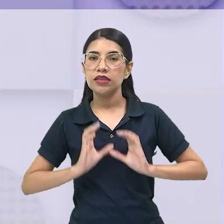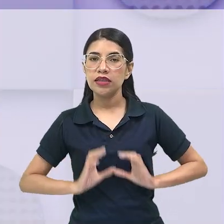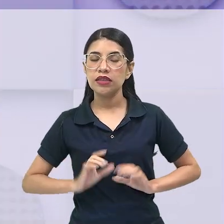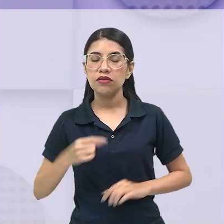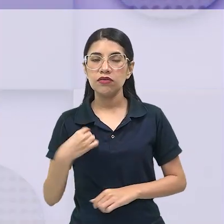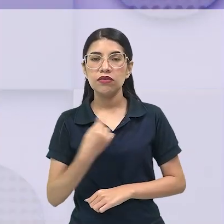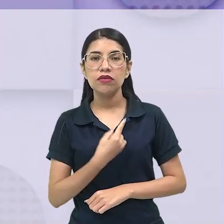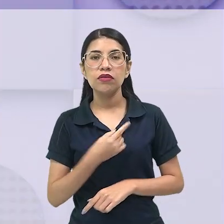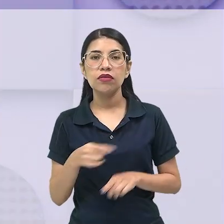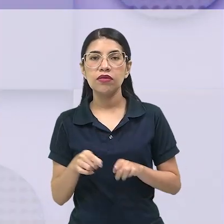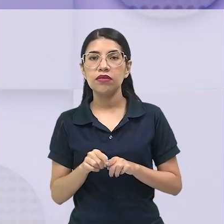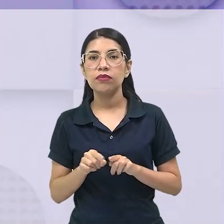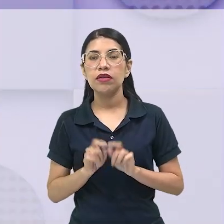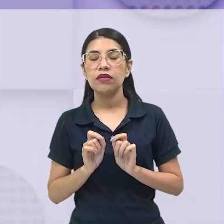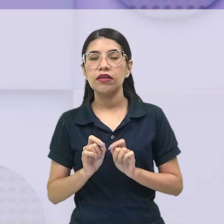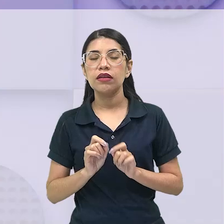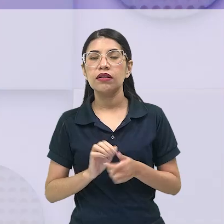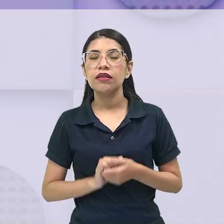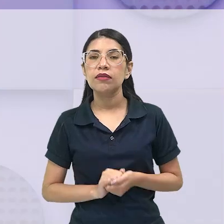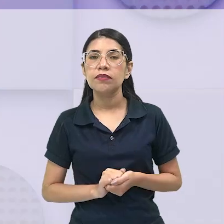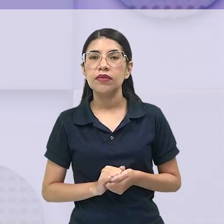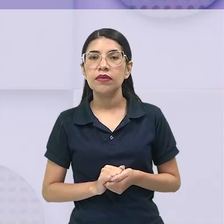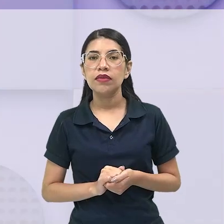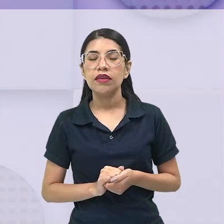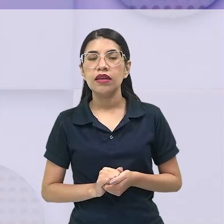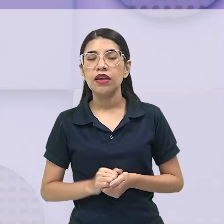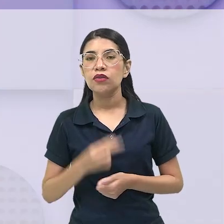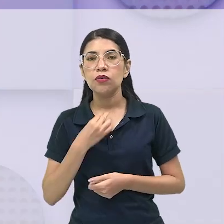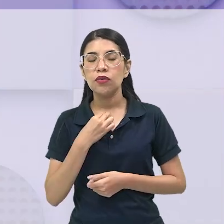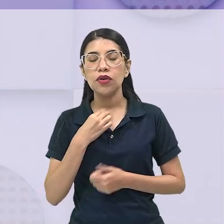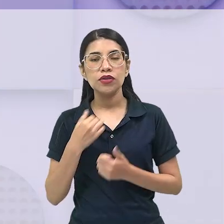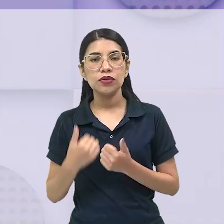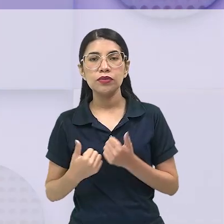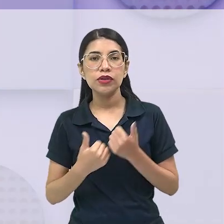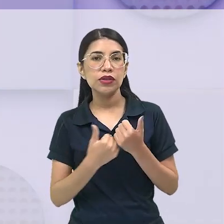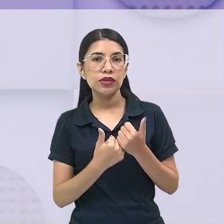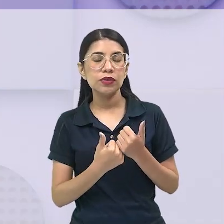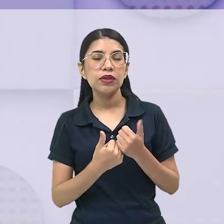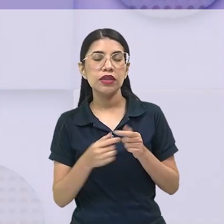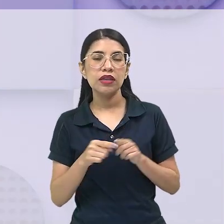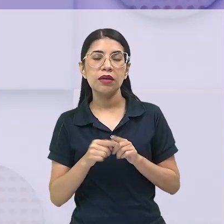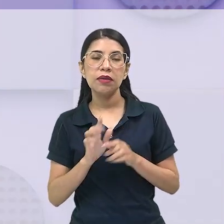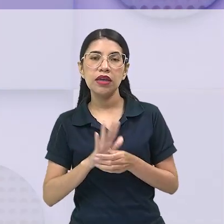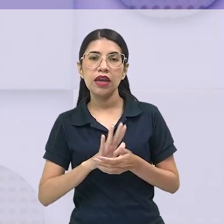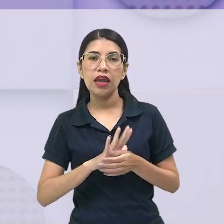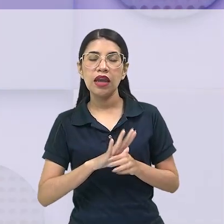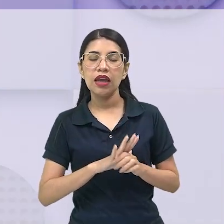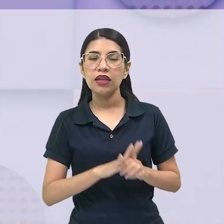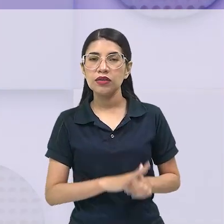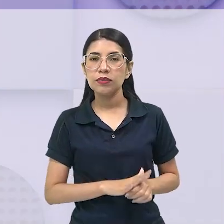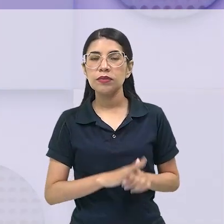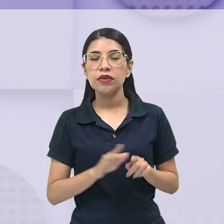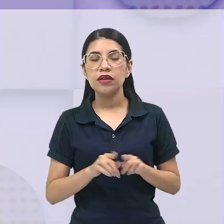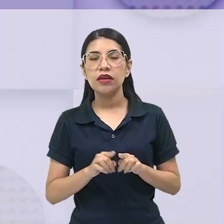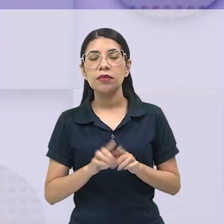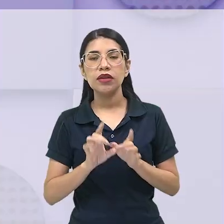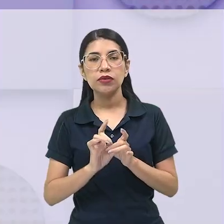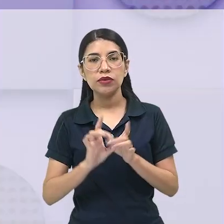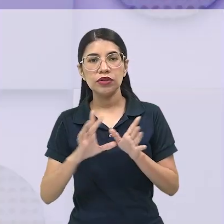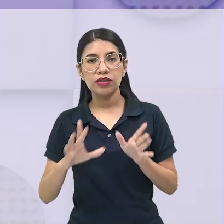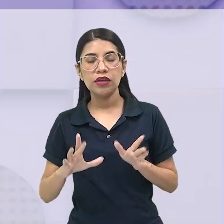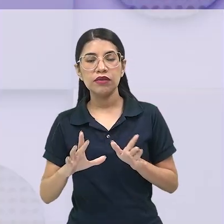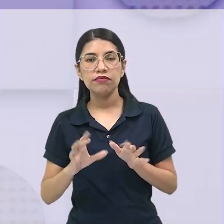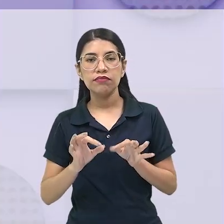cidadania, que não deve suprimir, que não deve, de certa forma, minorizar o Estado democrático de